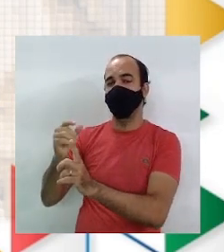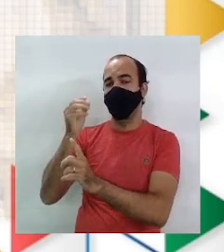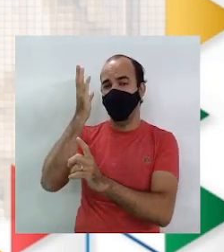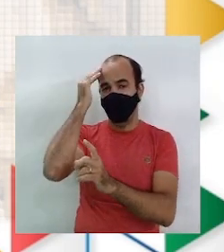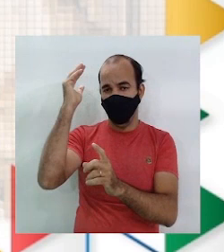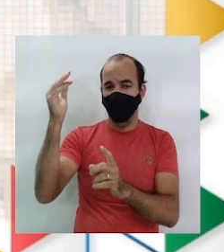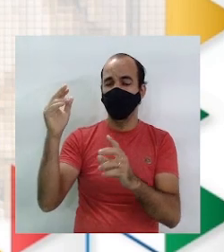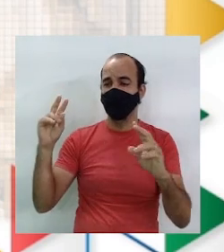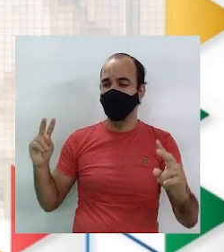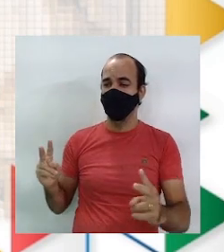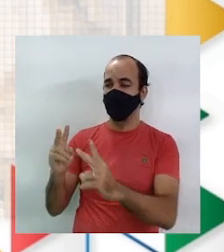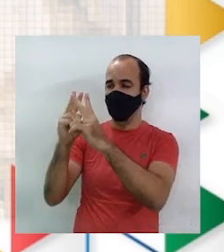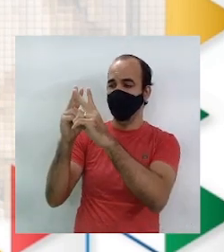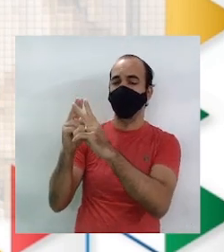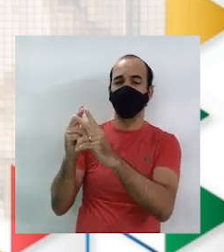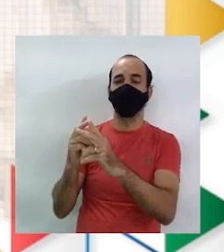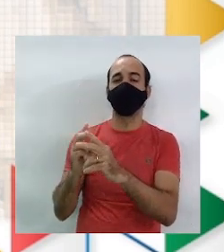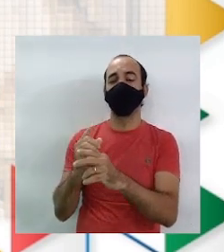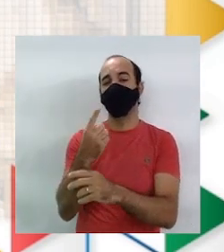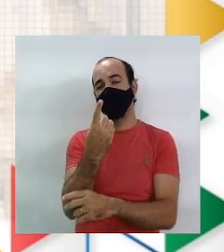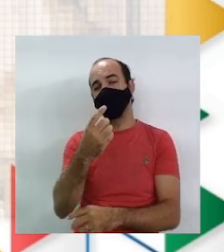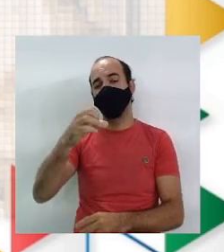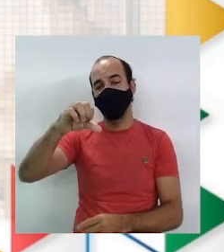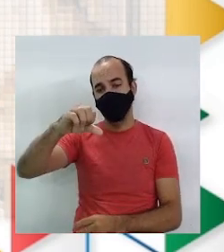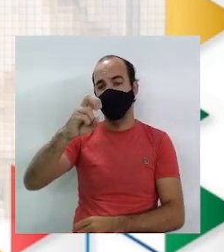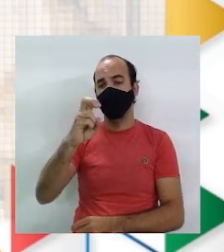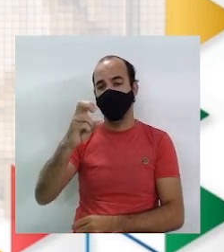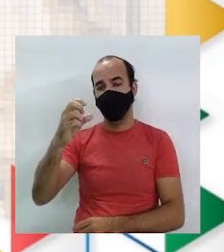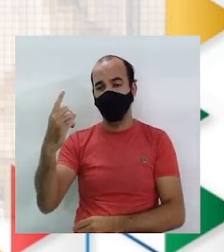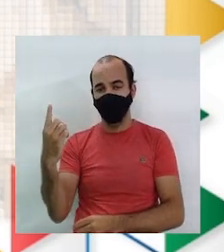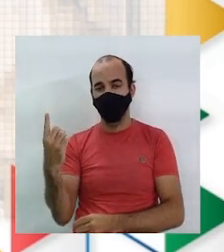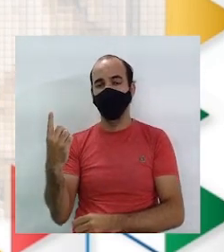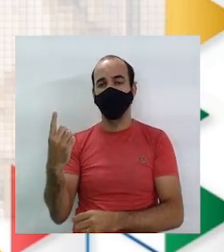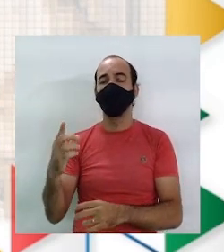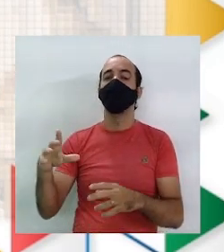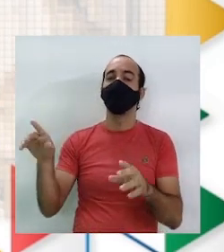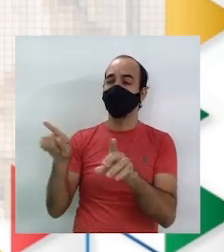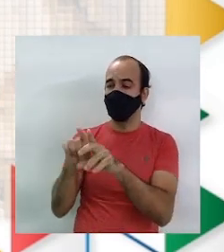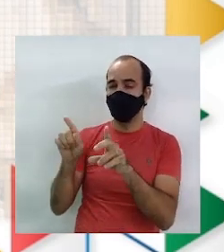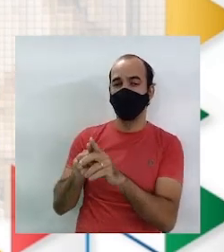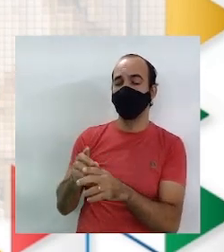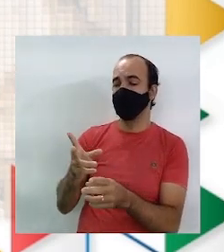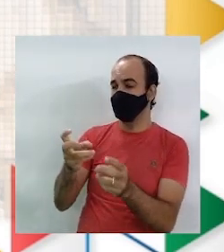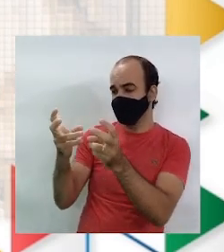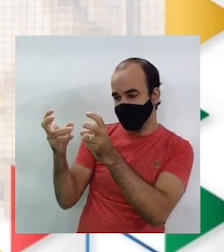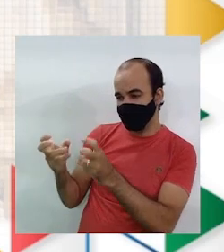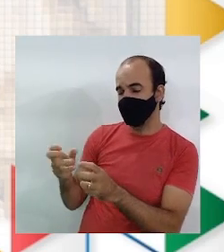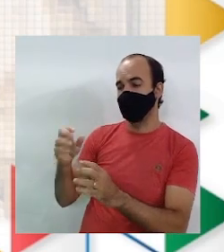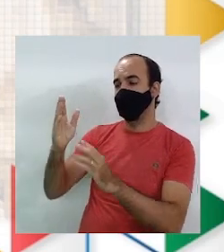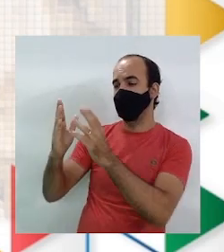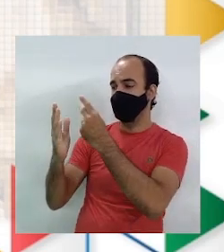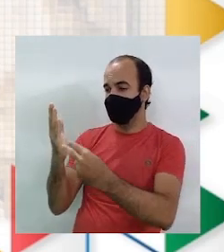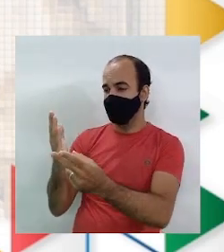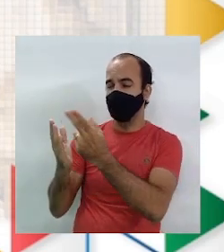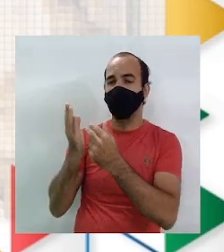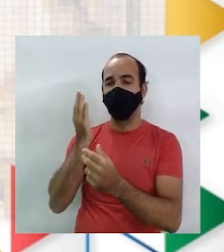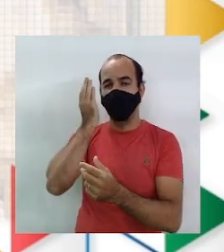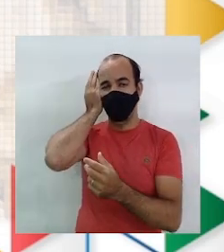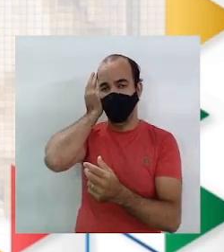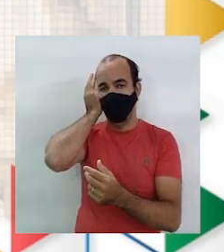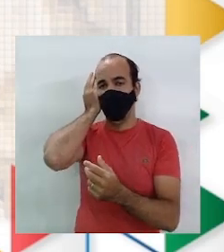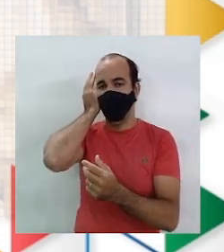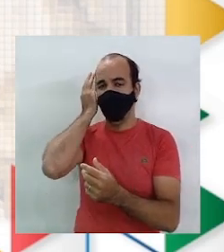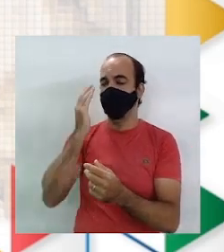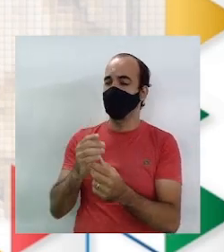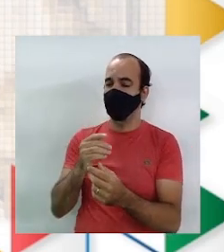em 1951. Ele conhece as obras de Pablo Picasso e Miró e descobre na cerâmica seu principal